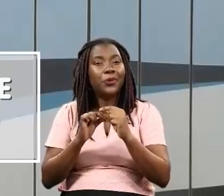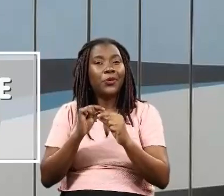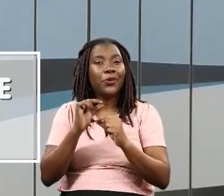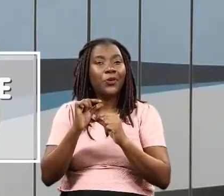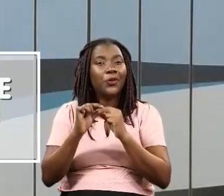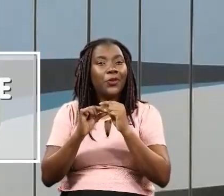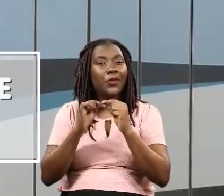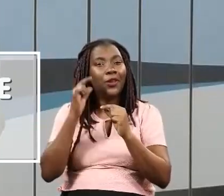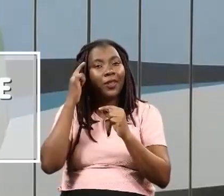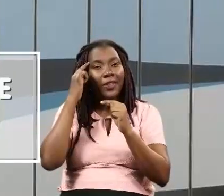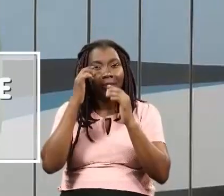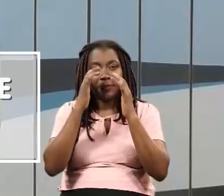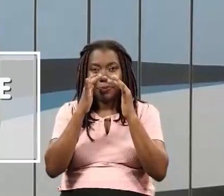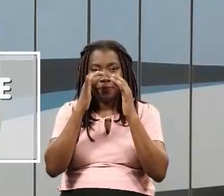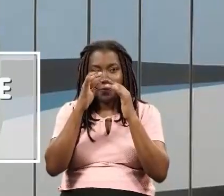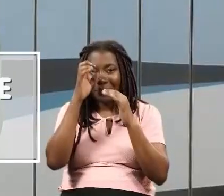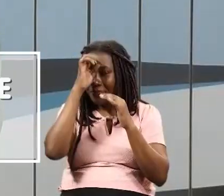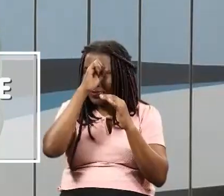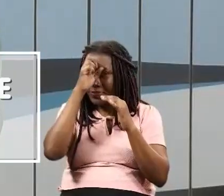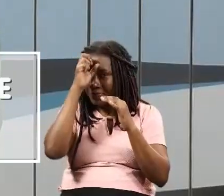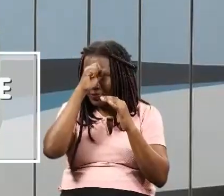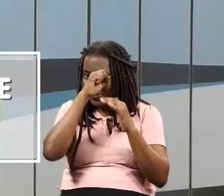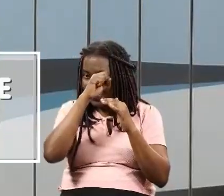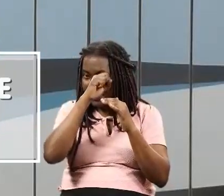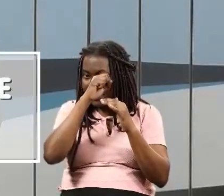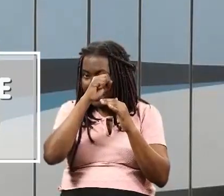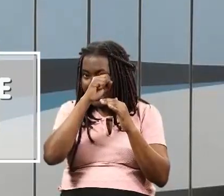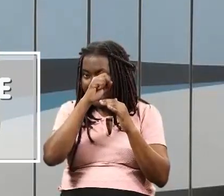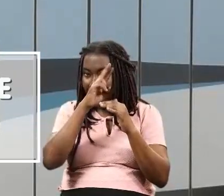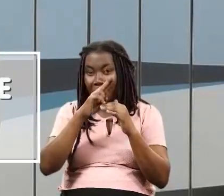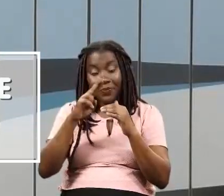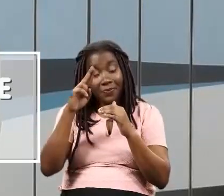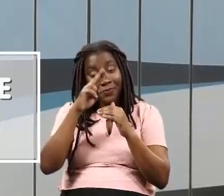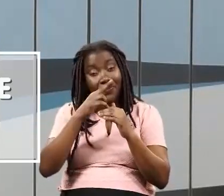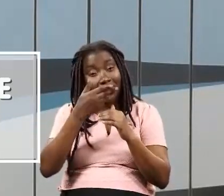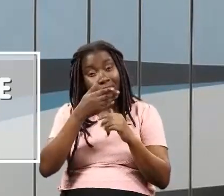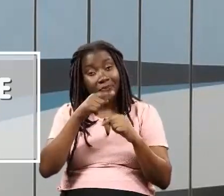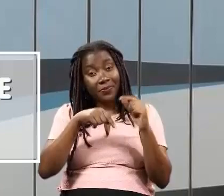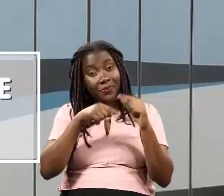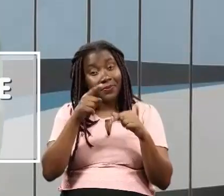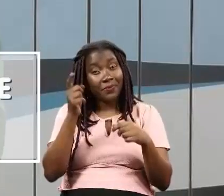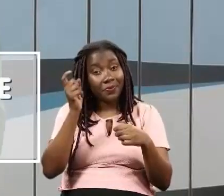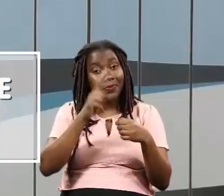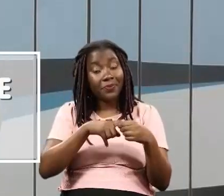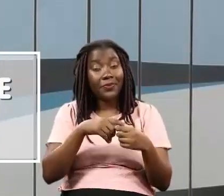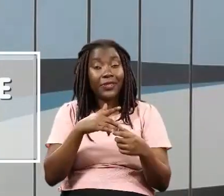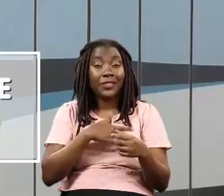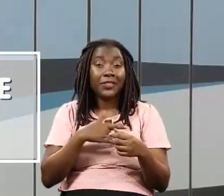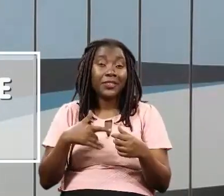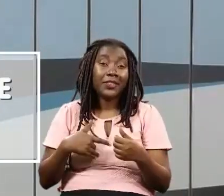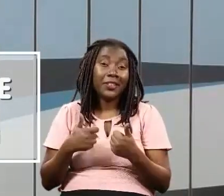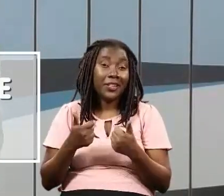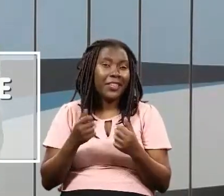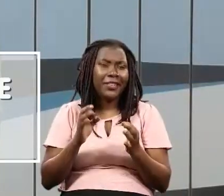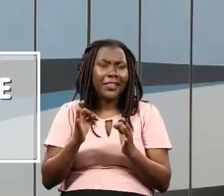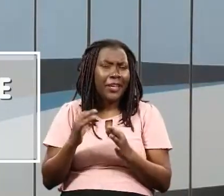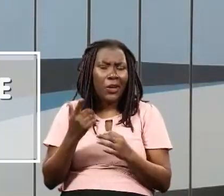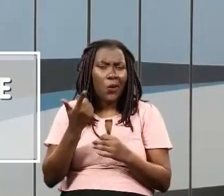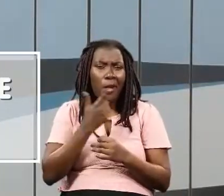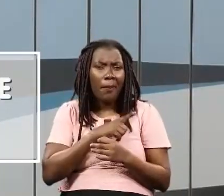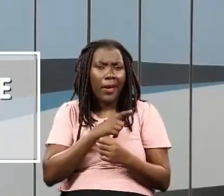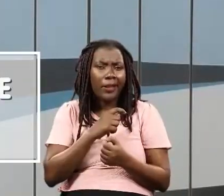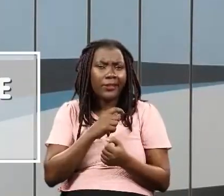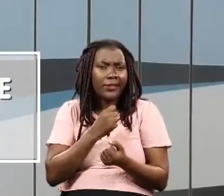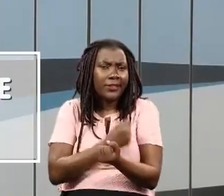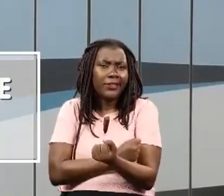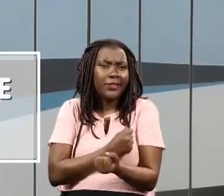que o cérebro aprenda a utilizar esse aparelho novamente de uma maneira mais saudável. Porque ninguém começa com a dependência. Isso